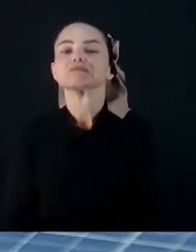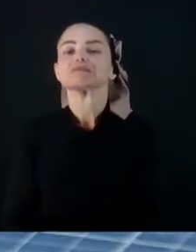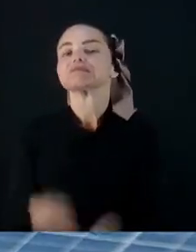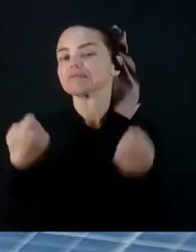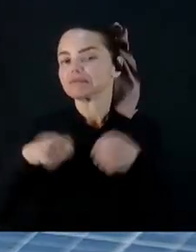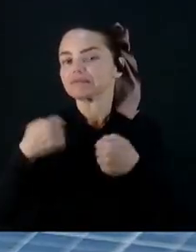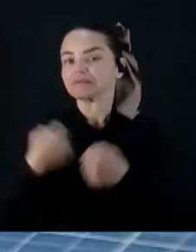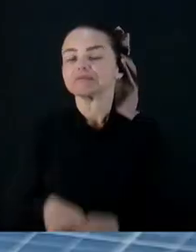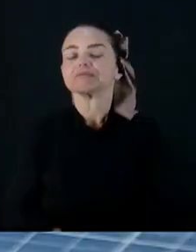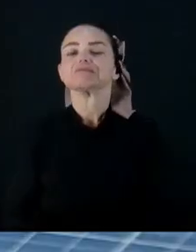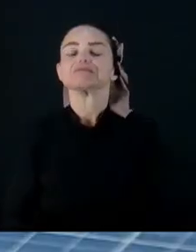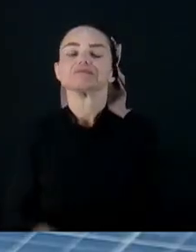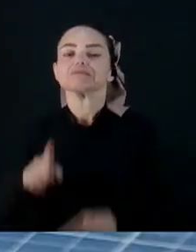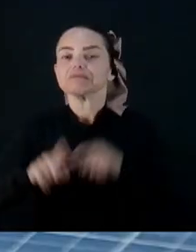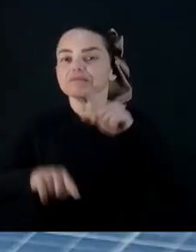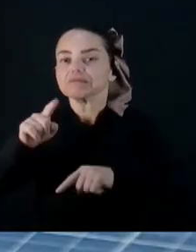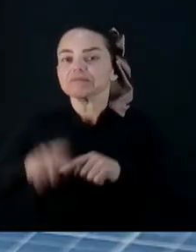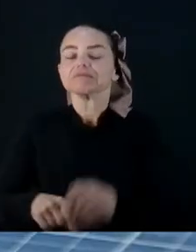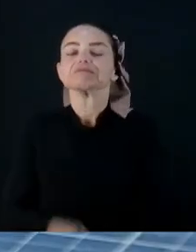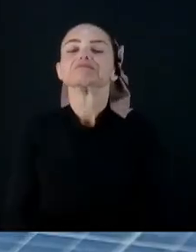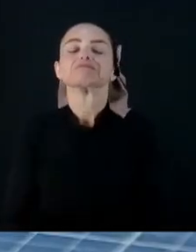Desculpa. Eu não falei.